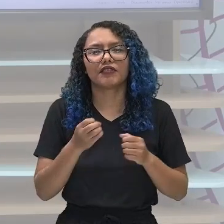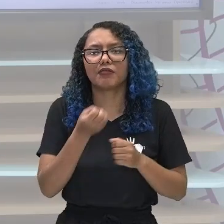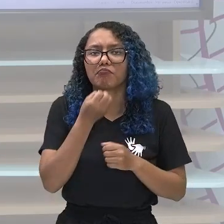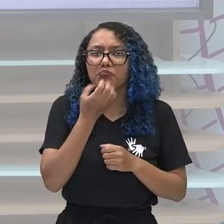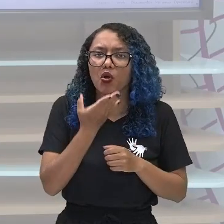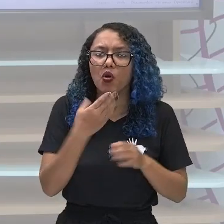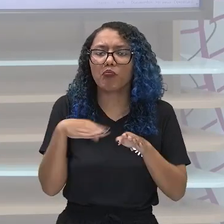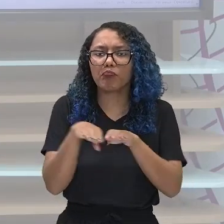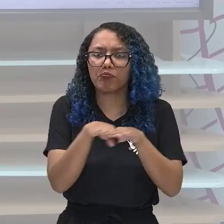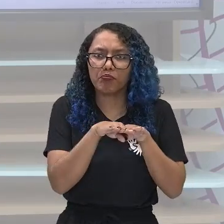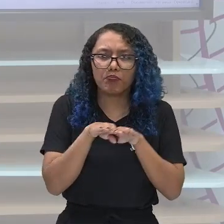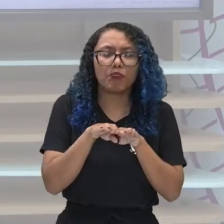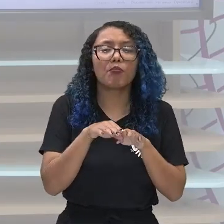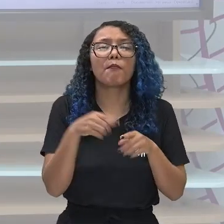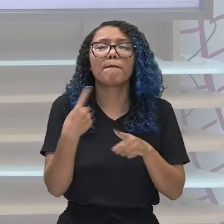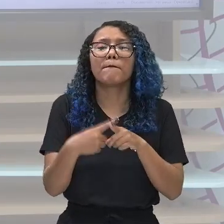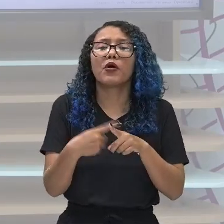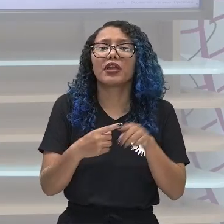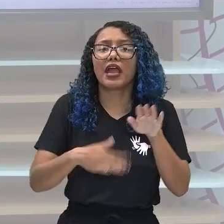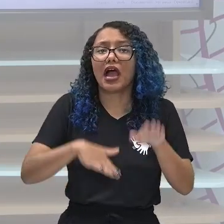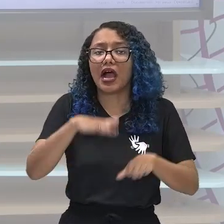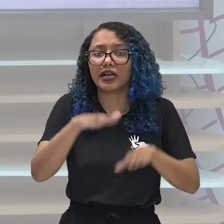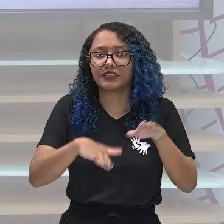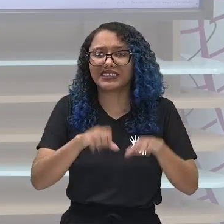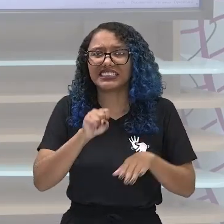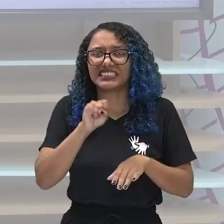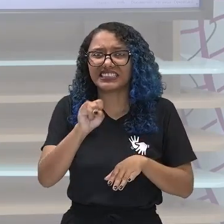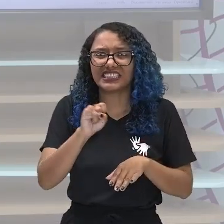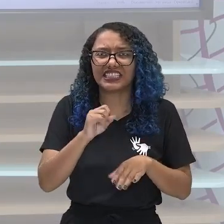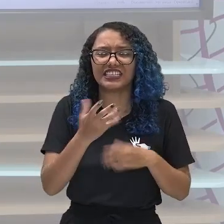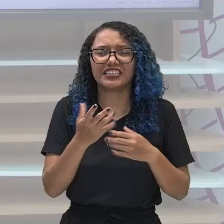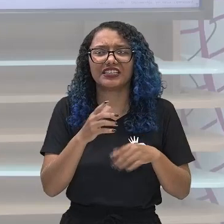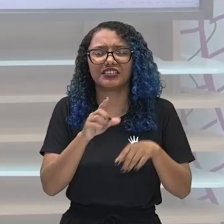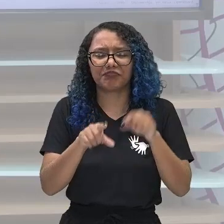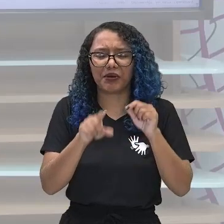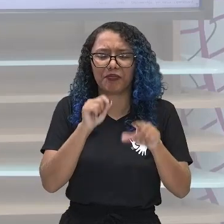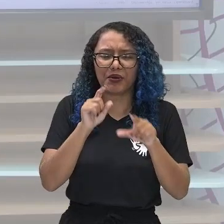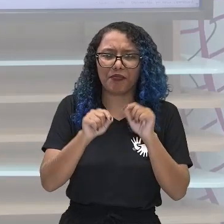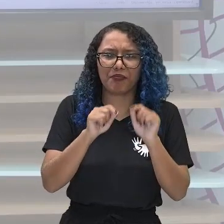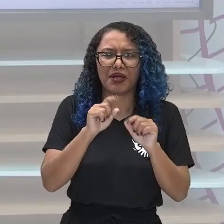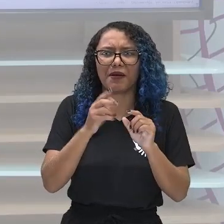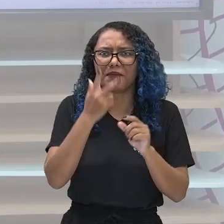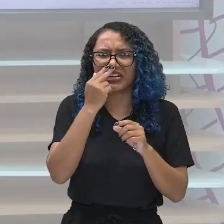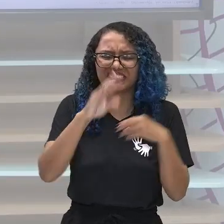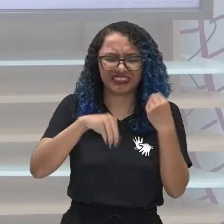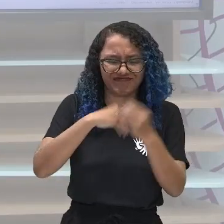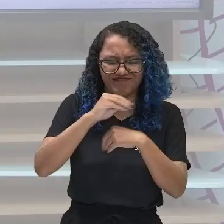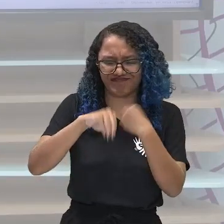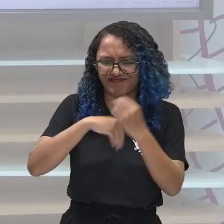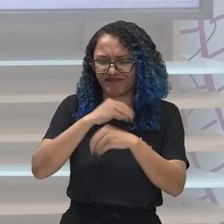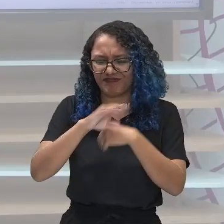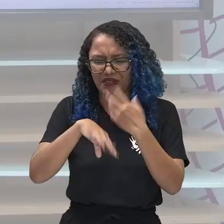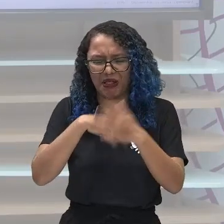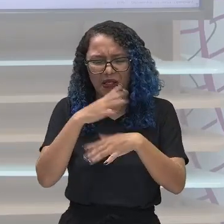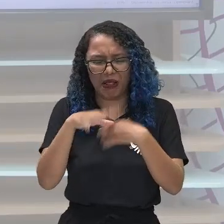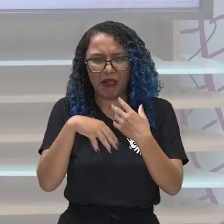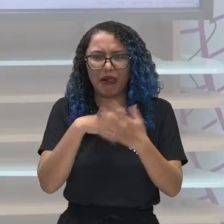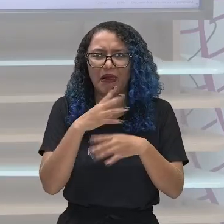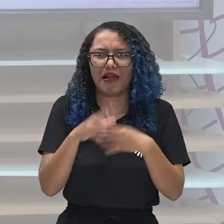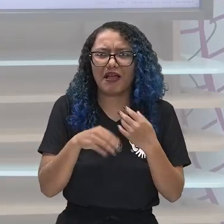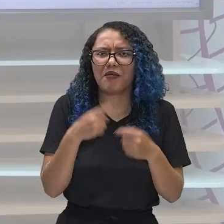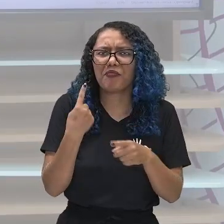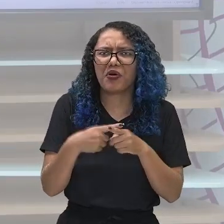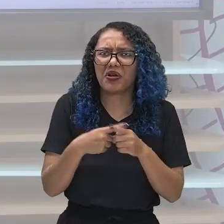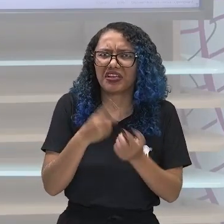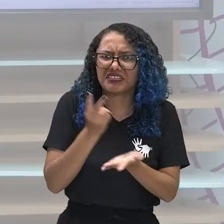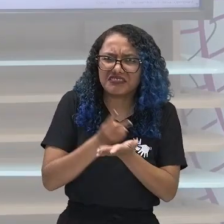às vezes, se você ficar muito livre, vai ficar tipo assim um samba de crioulo doido, né? Se você perguntar por que só escolhe